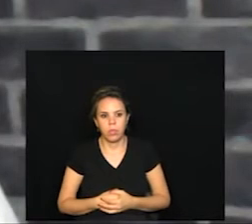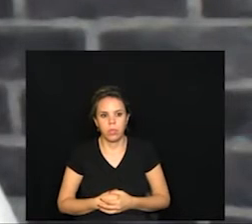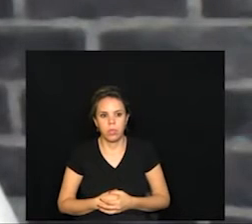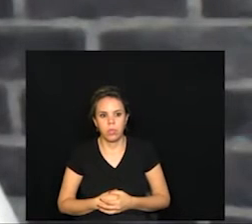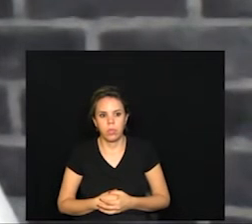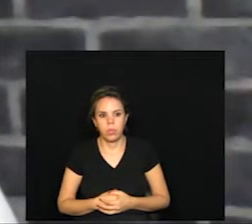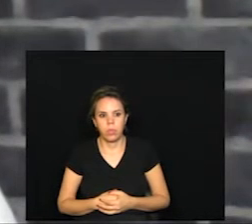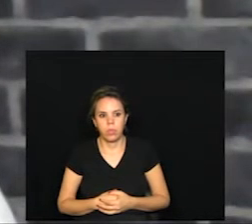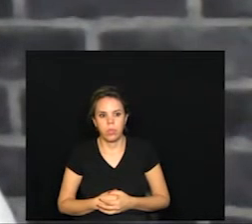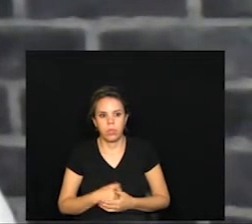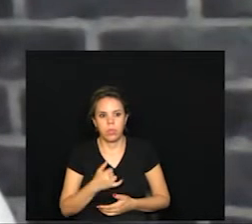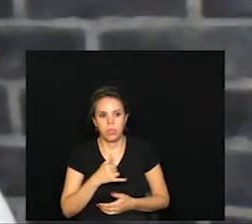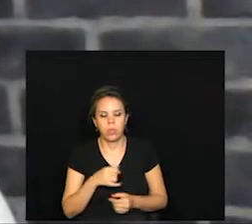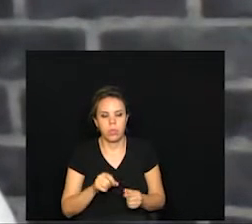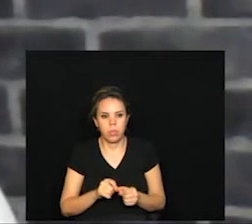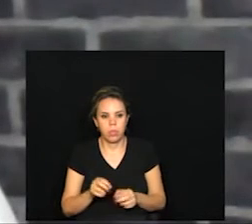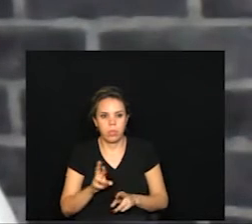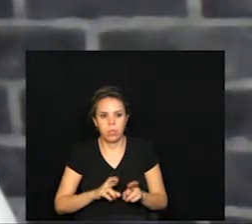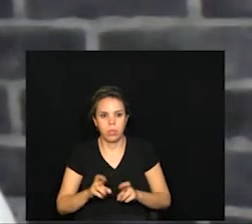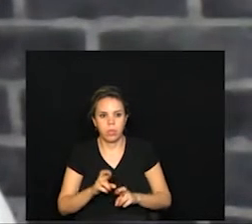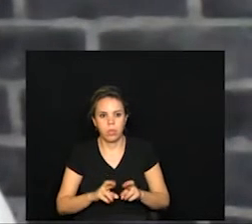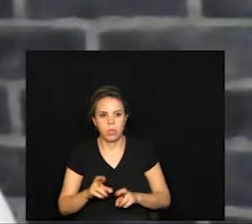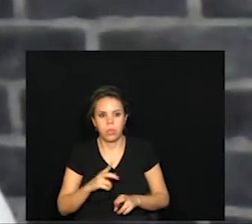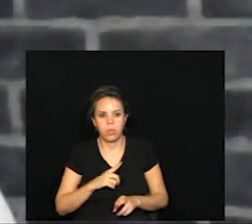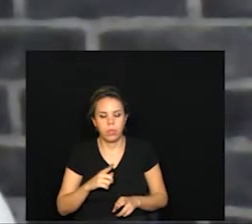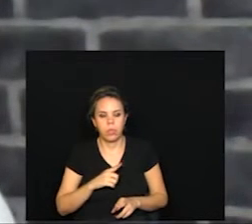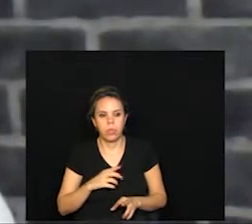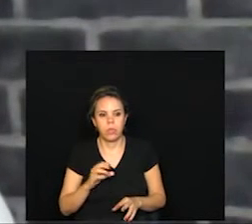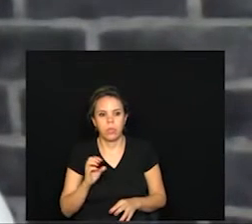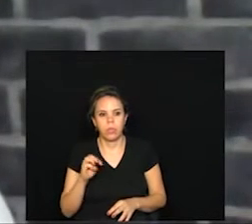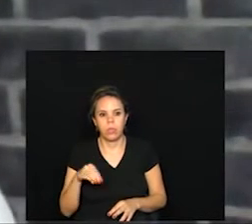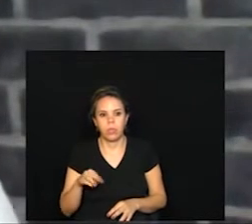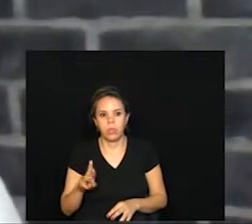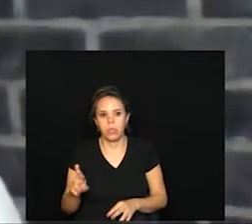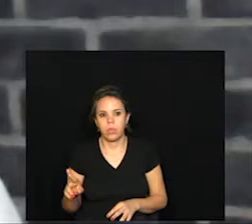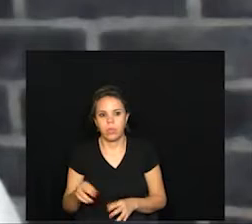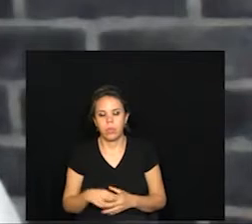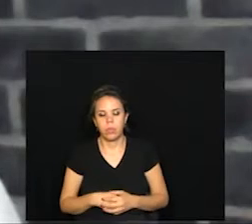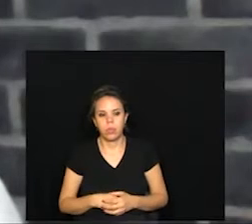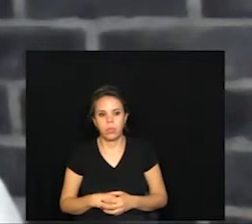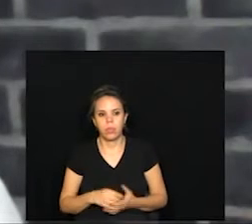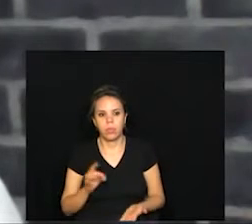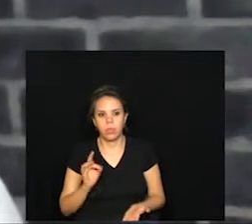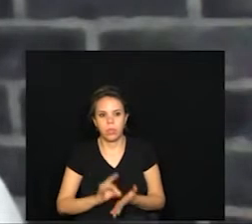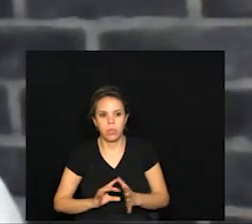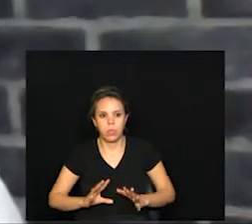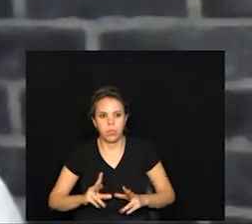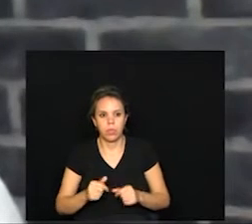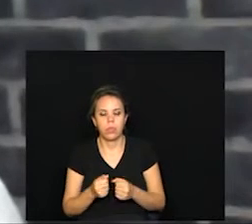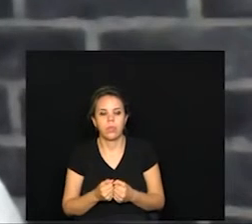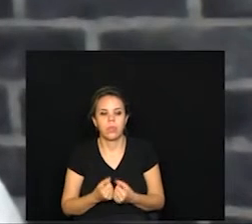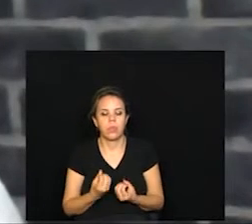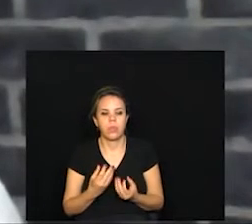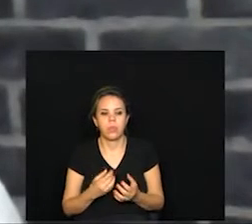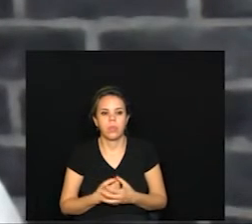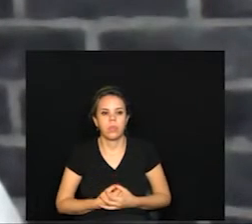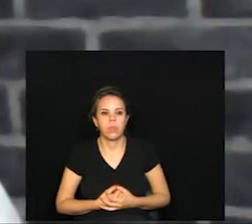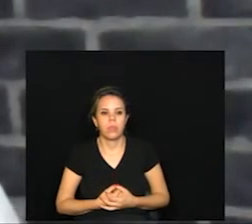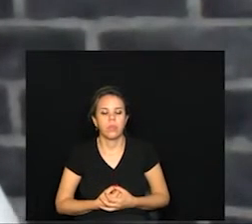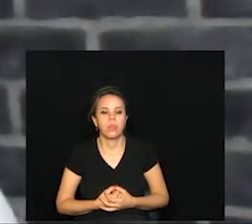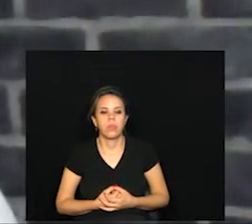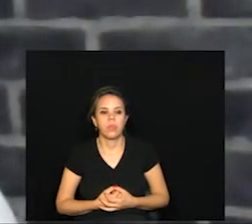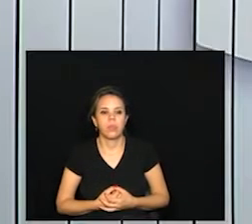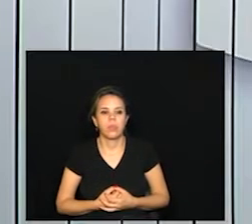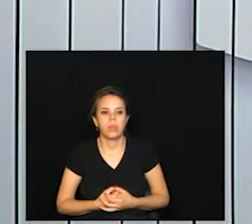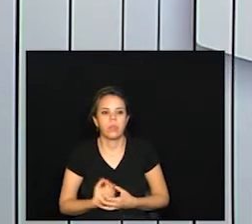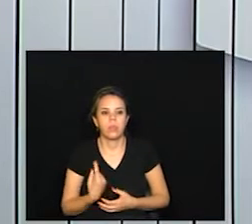do endereço eletrônico, ele tem que verificar se tem o .com, .br, confirmar todas essas informações.